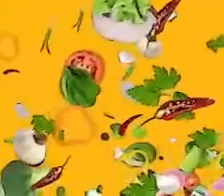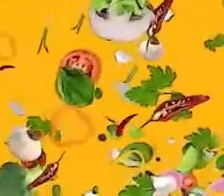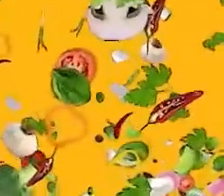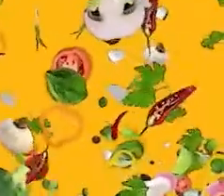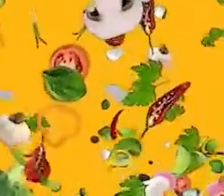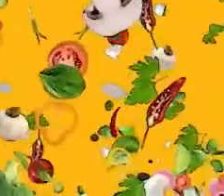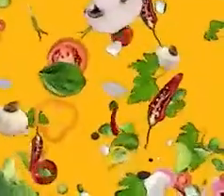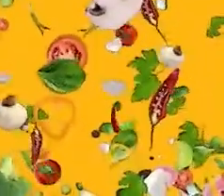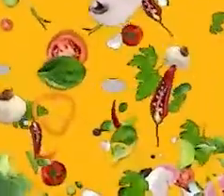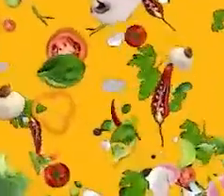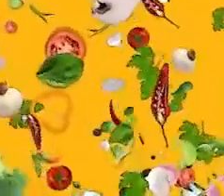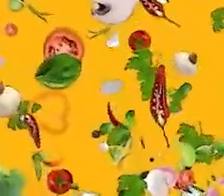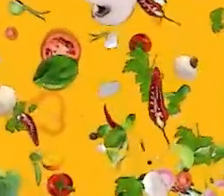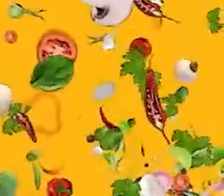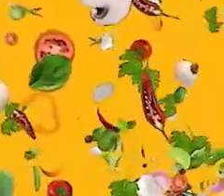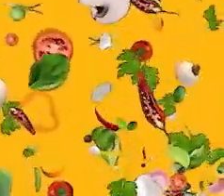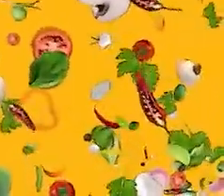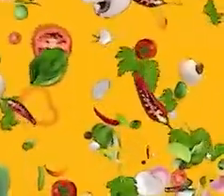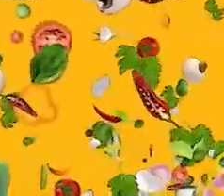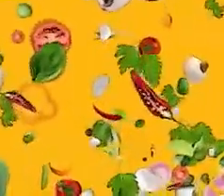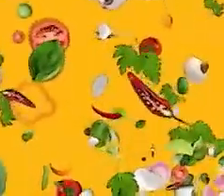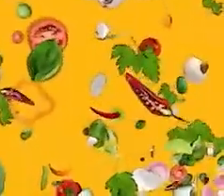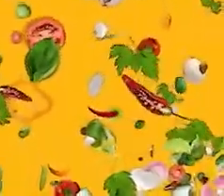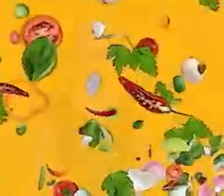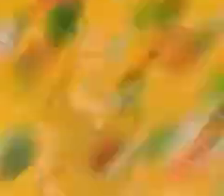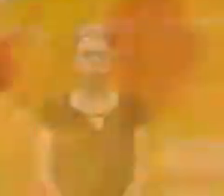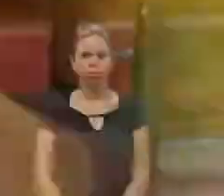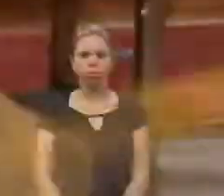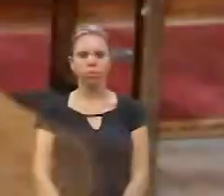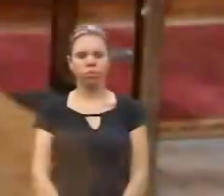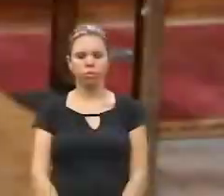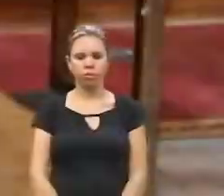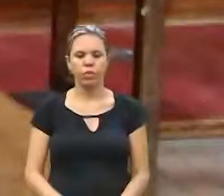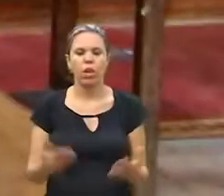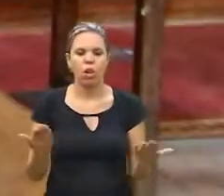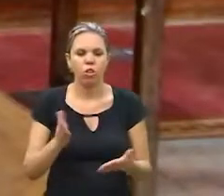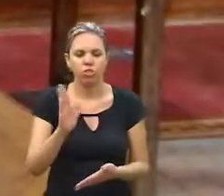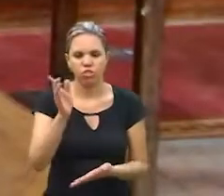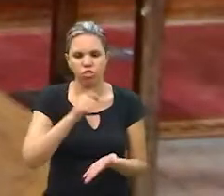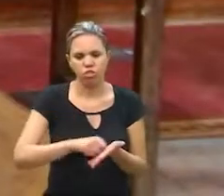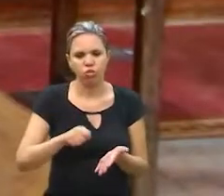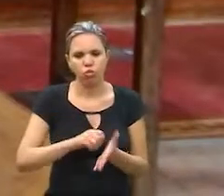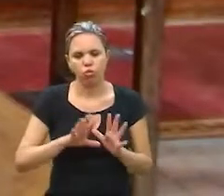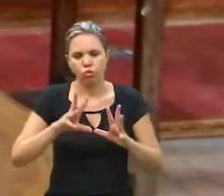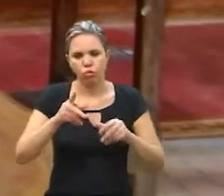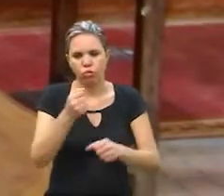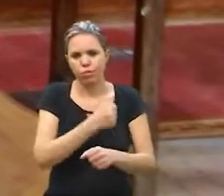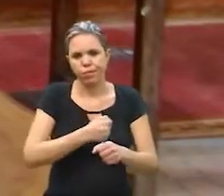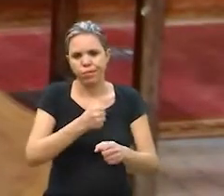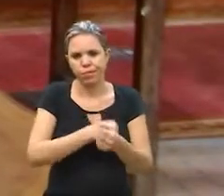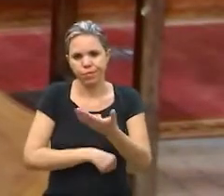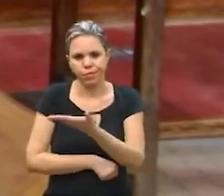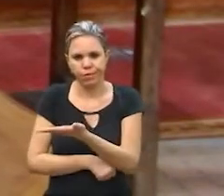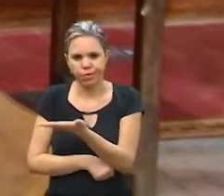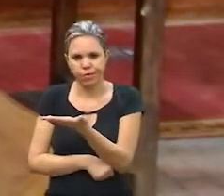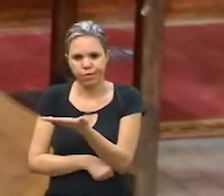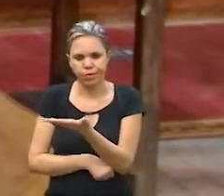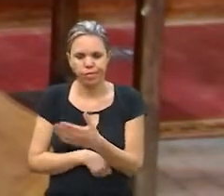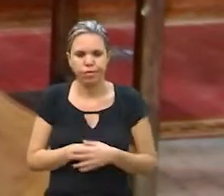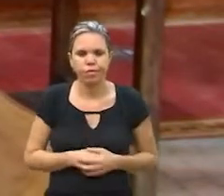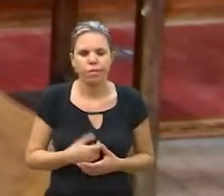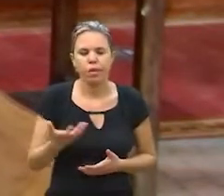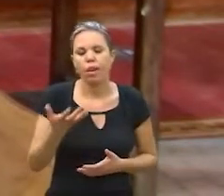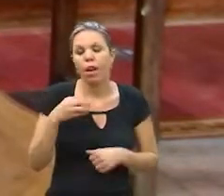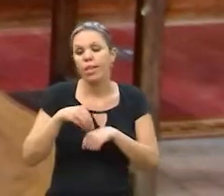e 200 gramas de carne seca. Agora que você já anotou tudo que vai na nossa receita, chefe,